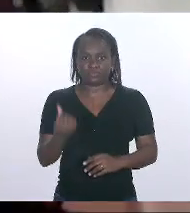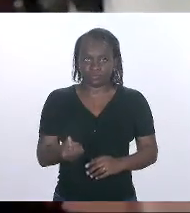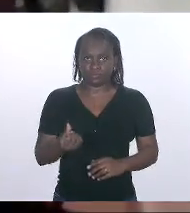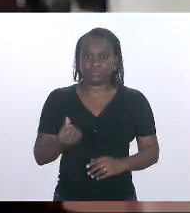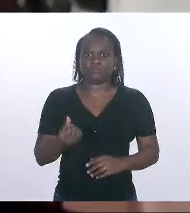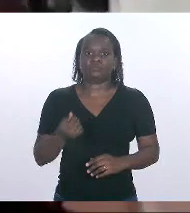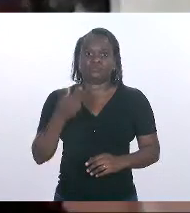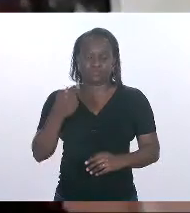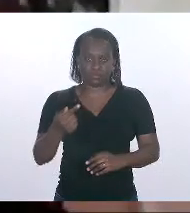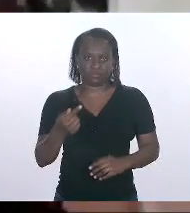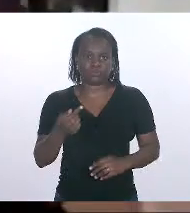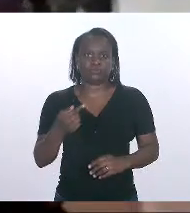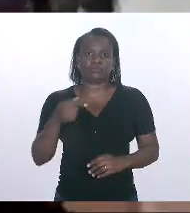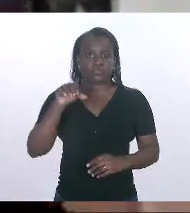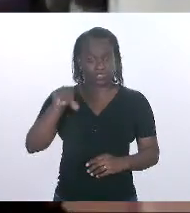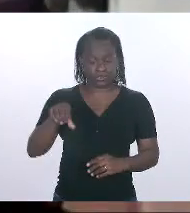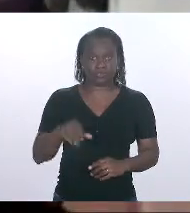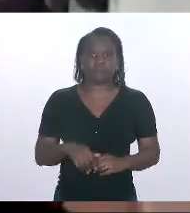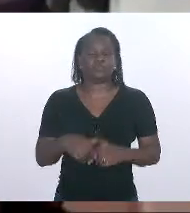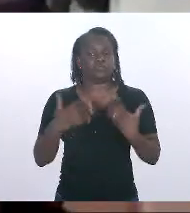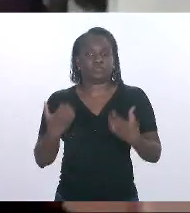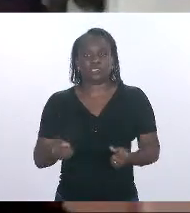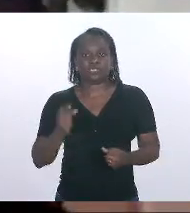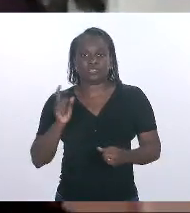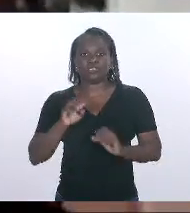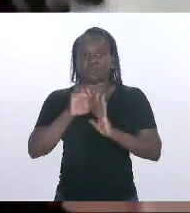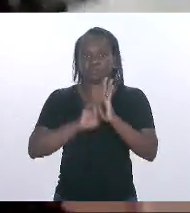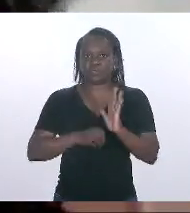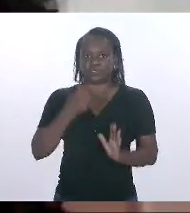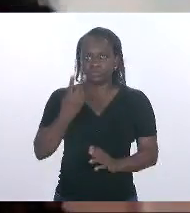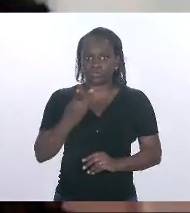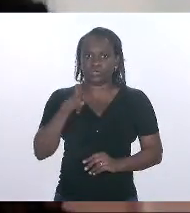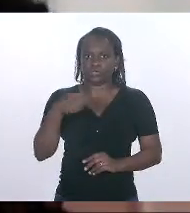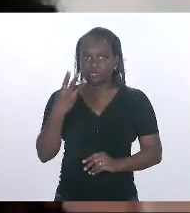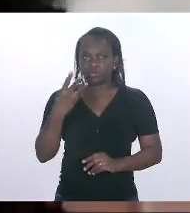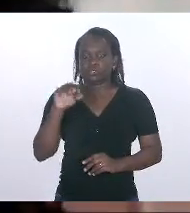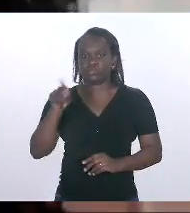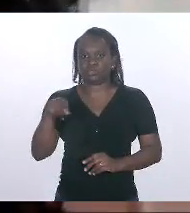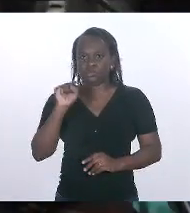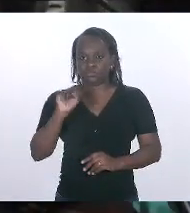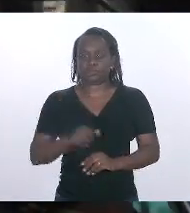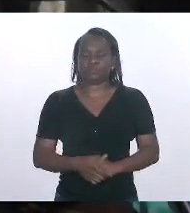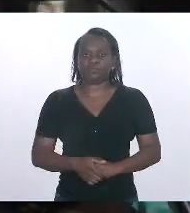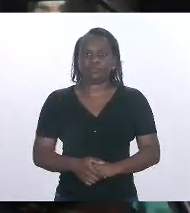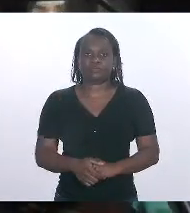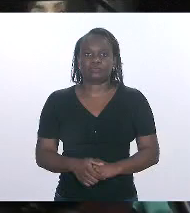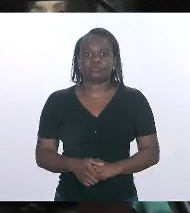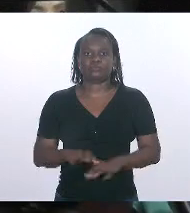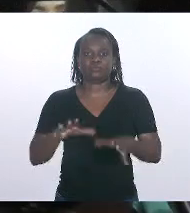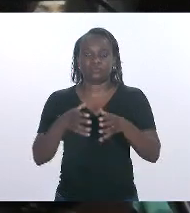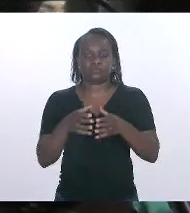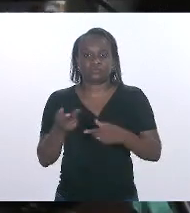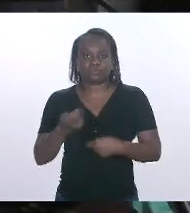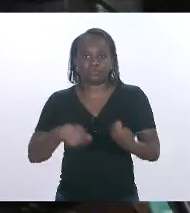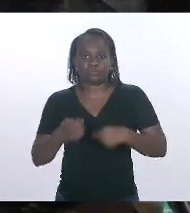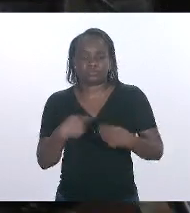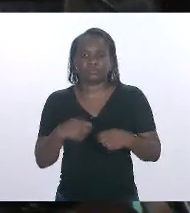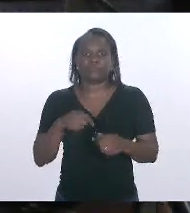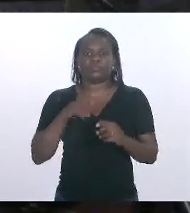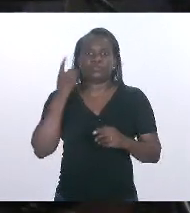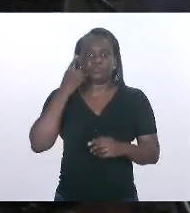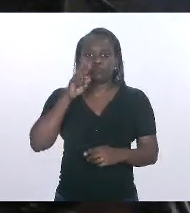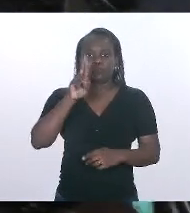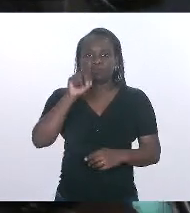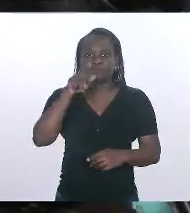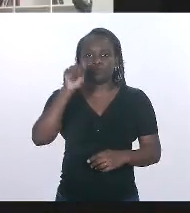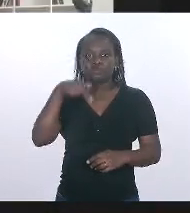6, 7 e 9 e contrário às emendas 2, 3 e 8. Pela Comissão de Economia, deputado Renan